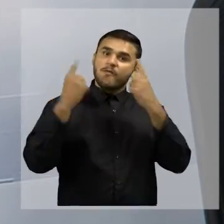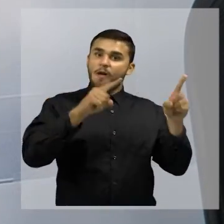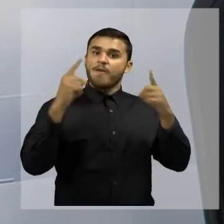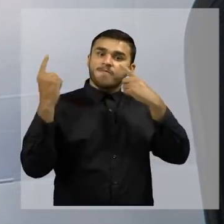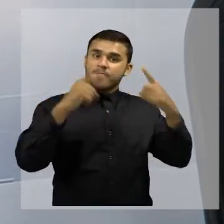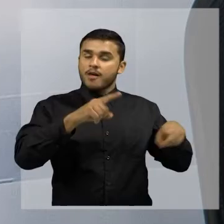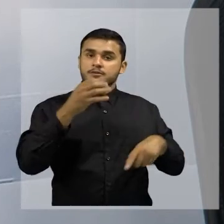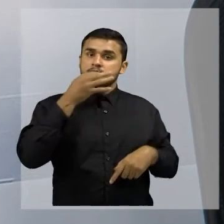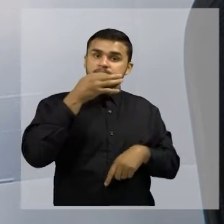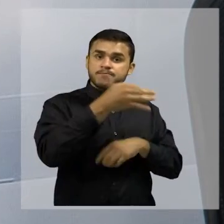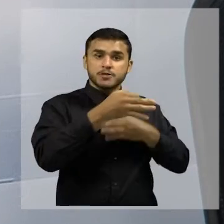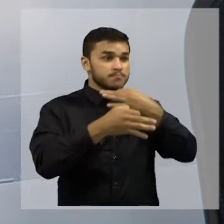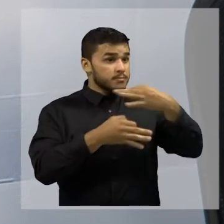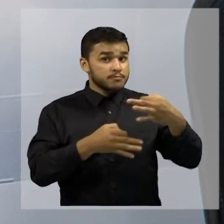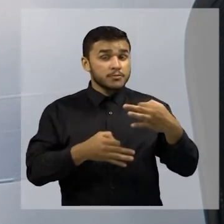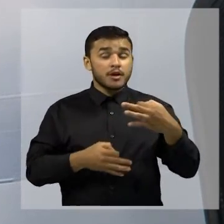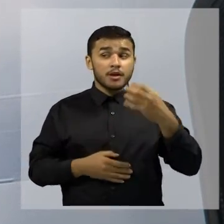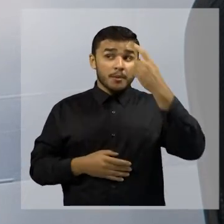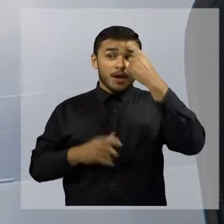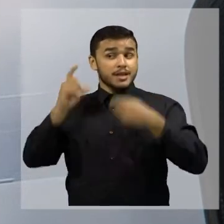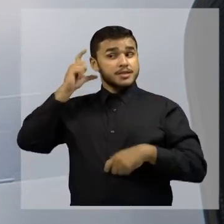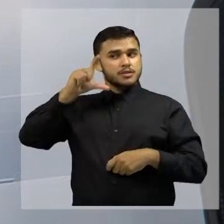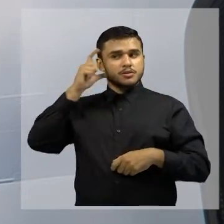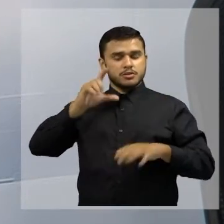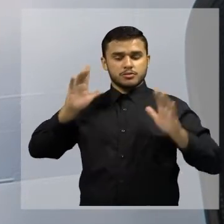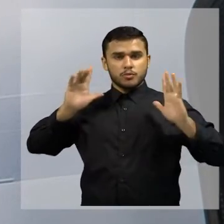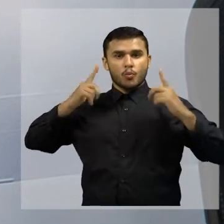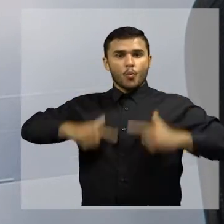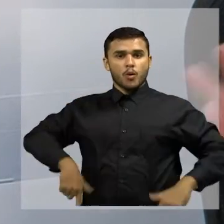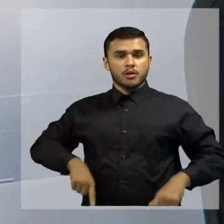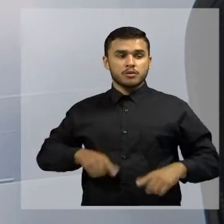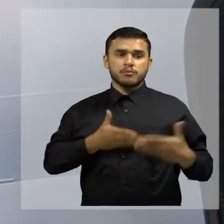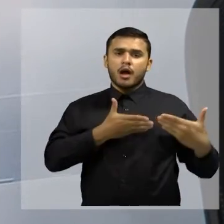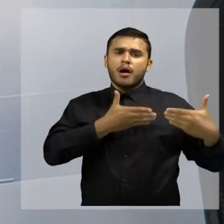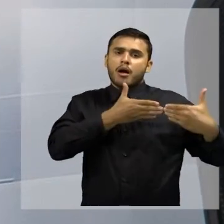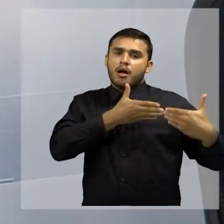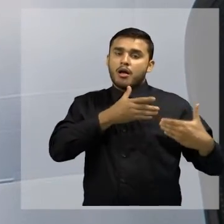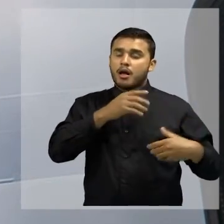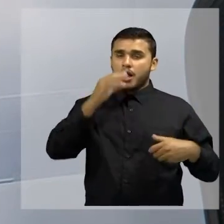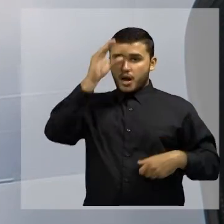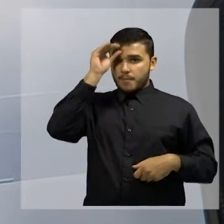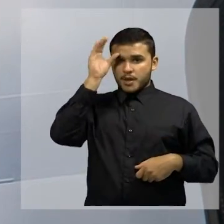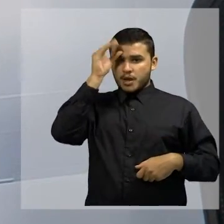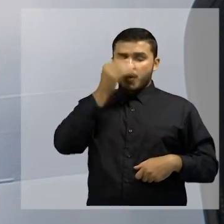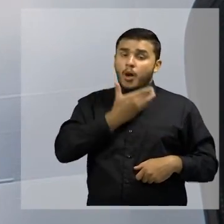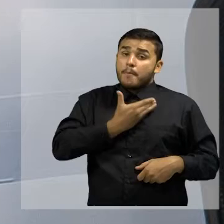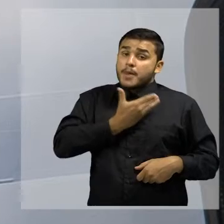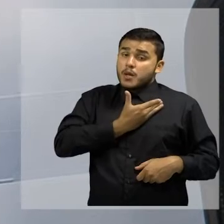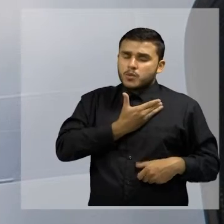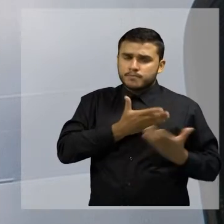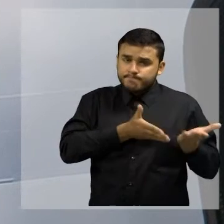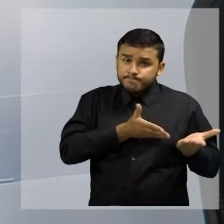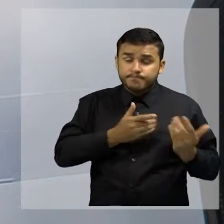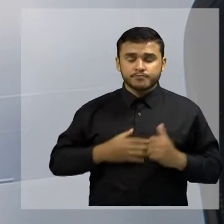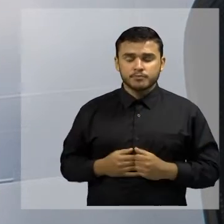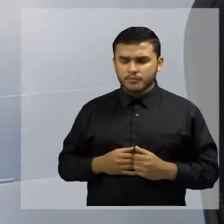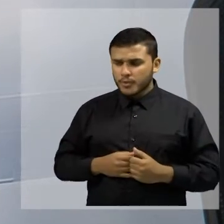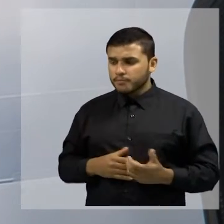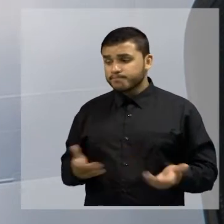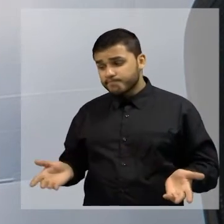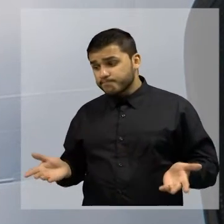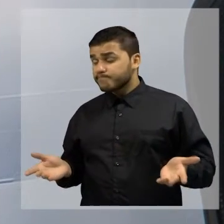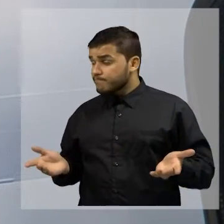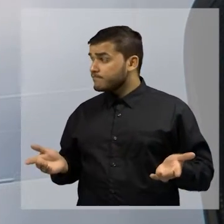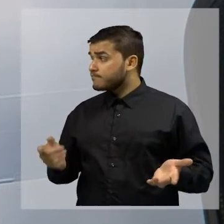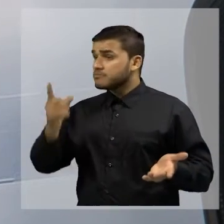de Camilo Santana, ele não entra nessa bola dividida. Mas aquilo que eu chamei a atenção, como é que fica para o cidadão